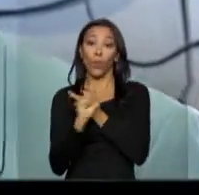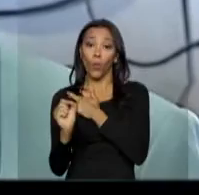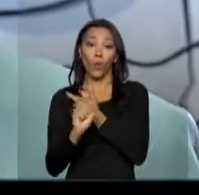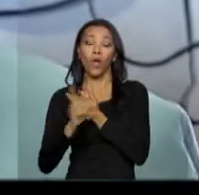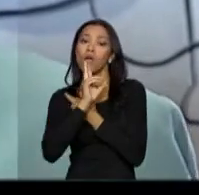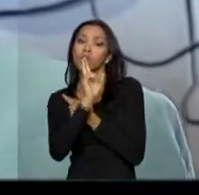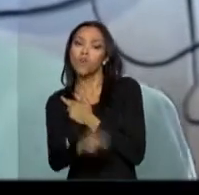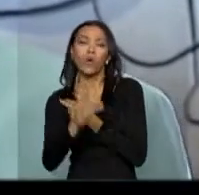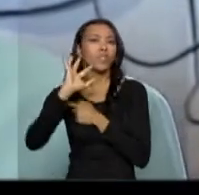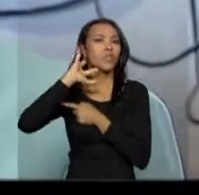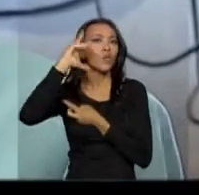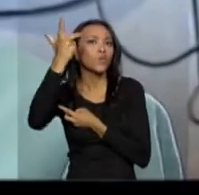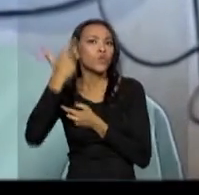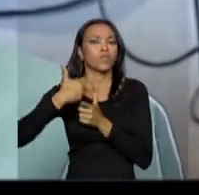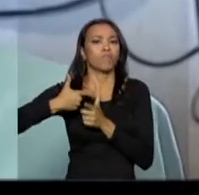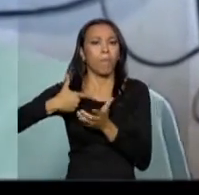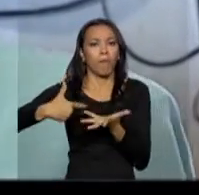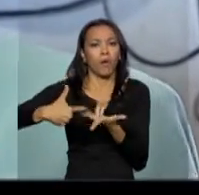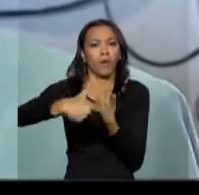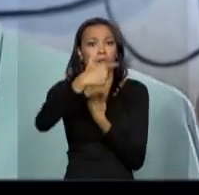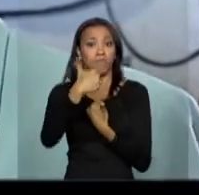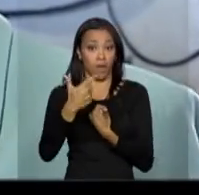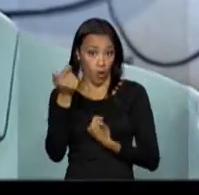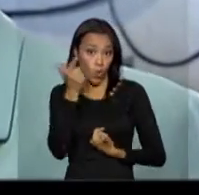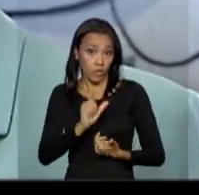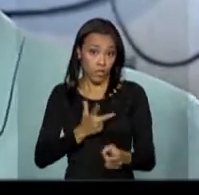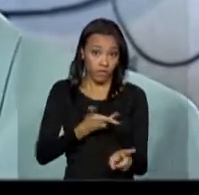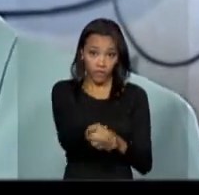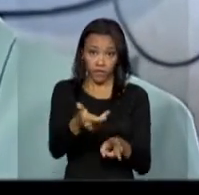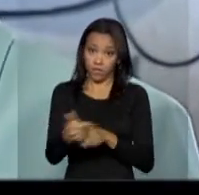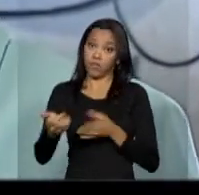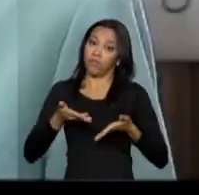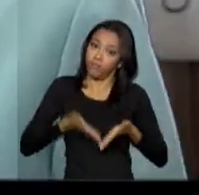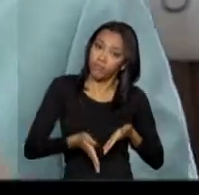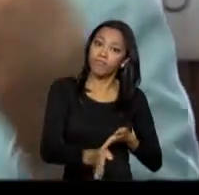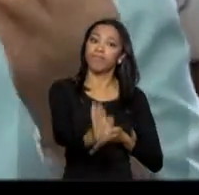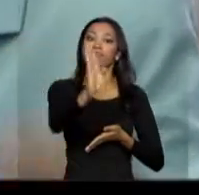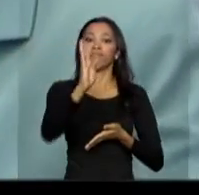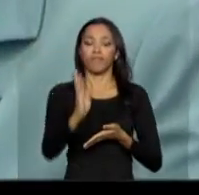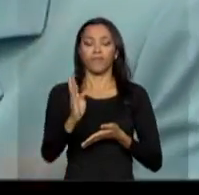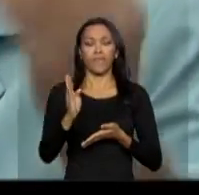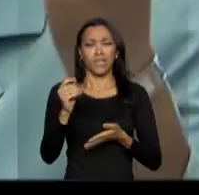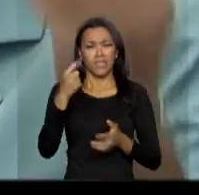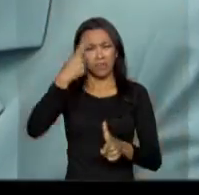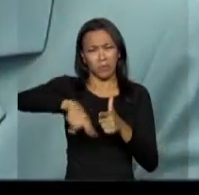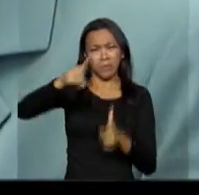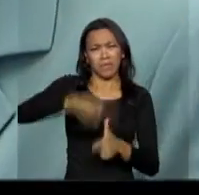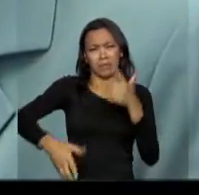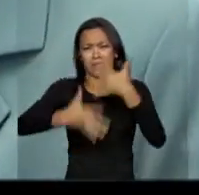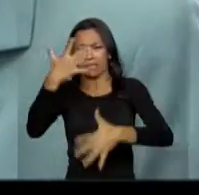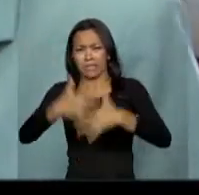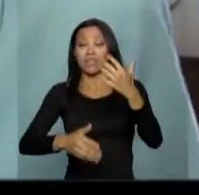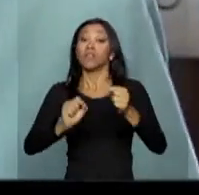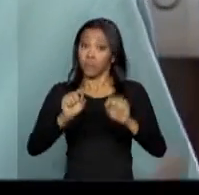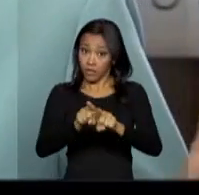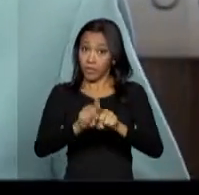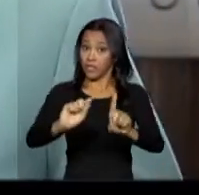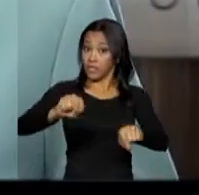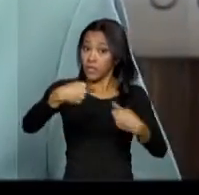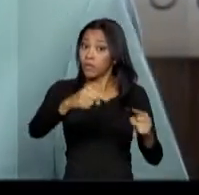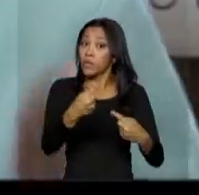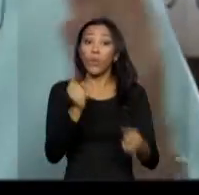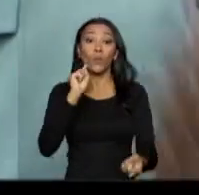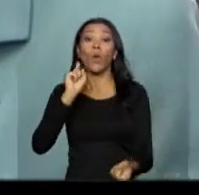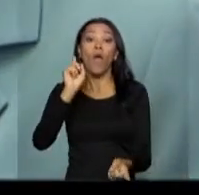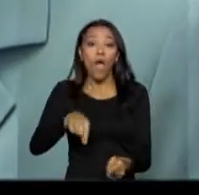e soluções para fazer a travessia que deve ser feita. As dificuldades e os desafios